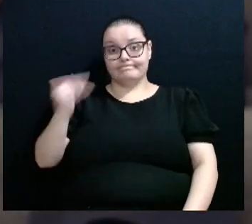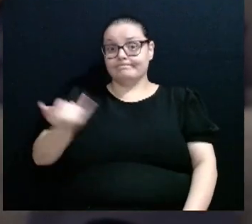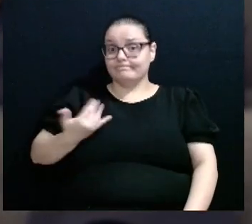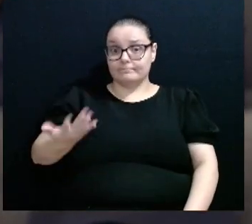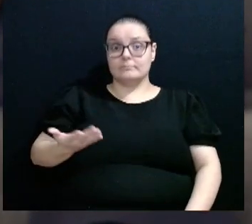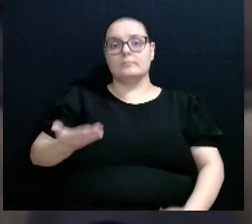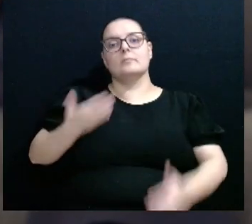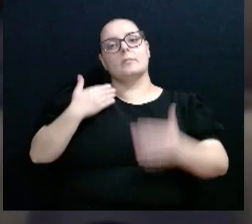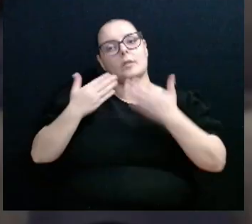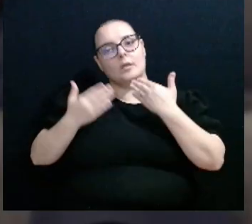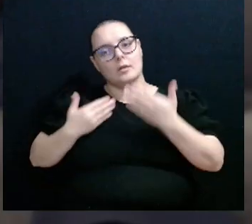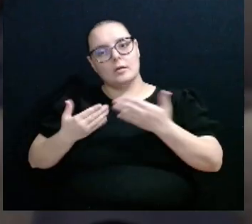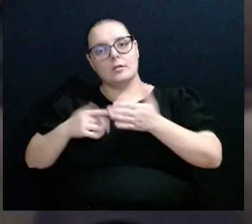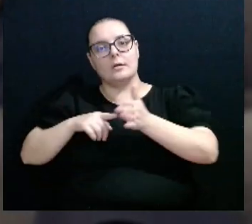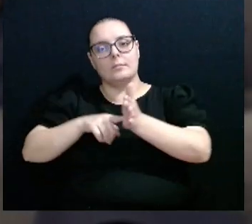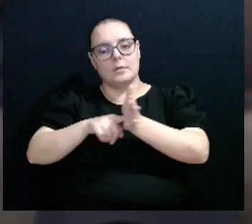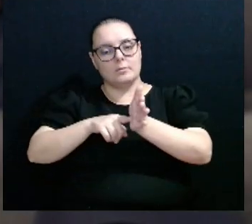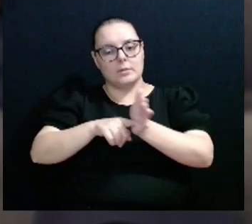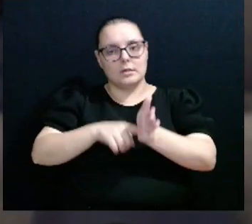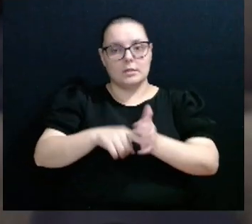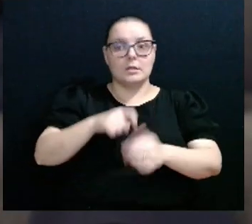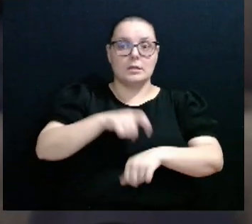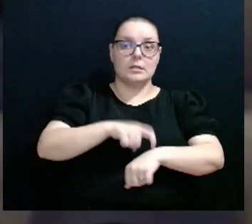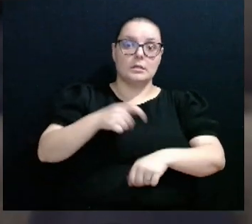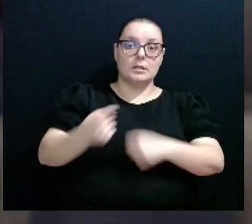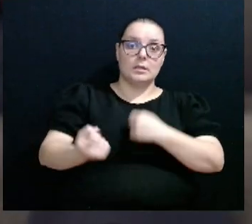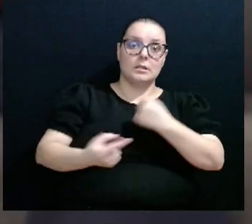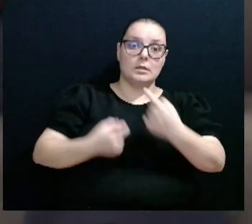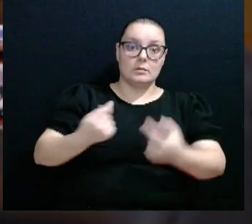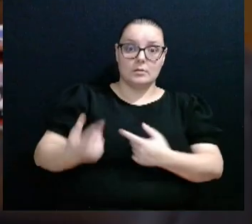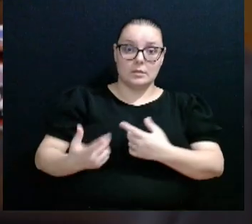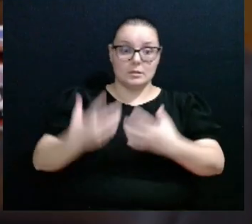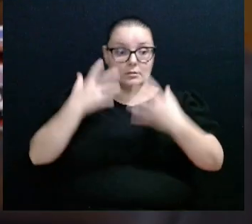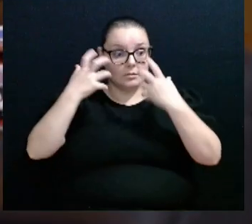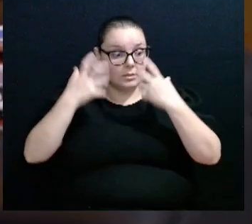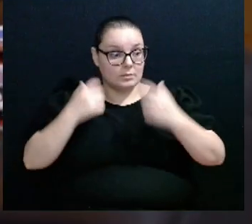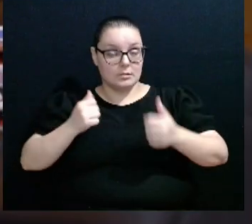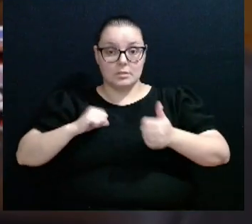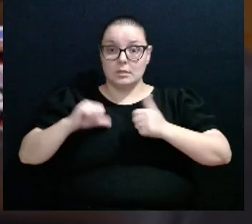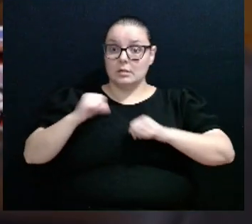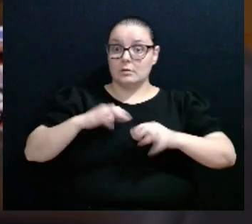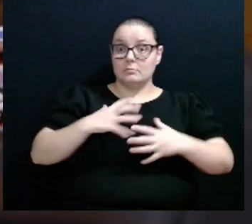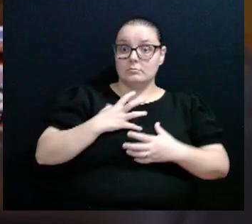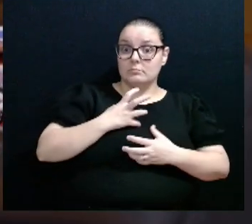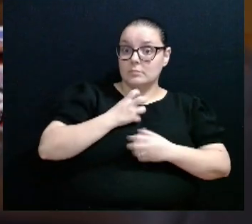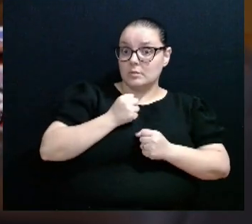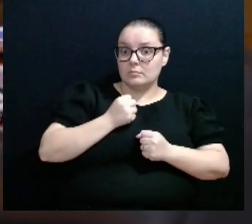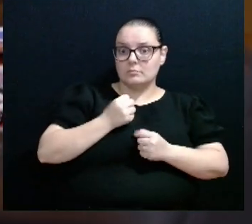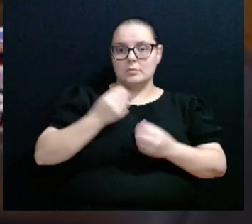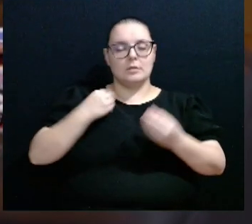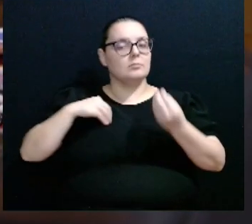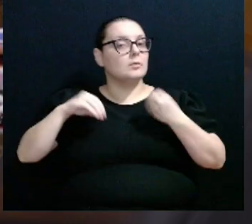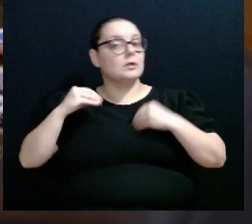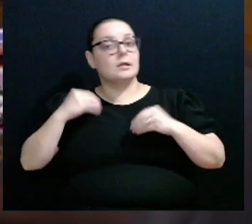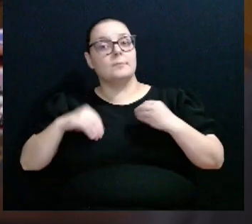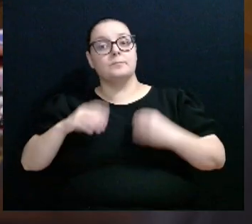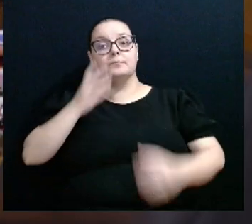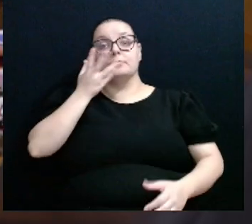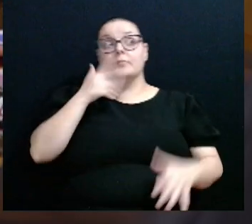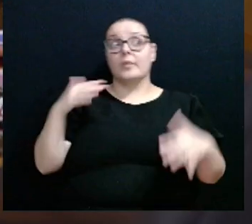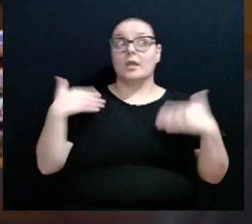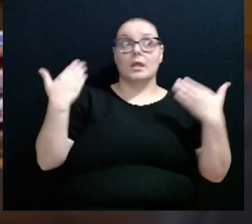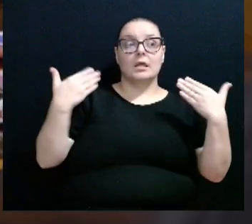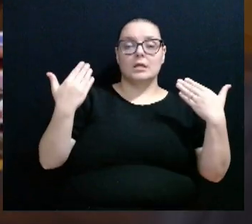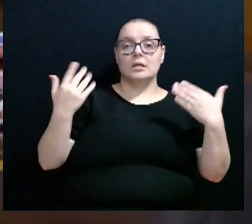perceber que tá, em algum momento ela está expressando uma ansiedade, uma angústia, uma depressão. Uma criança que é super alegre, ela vem